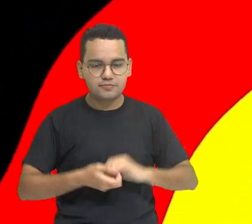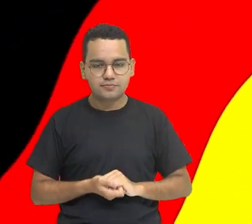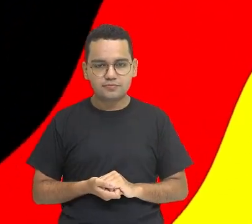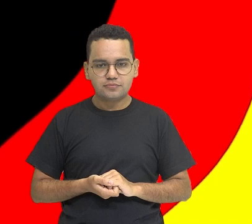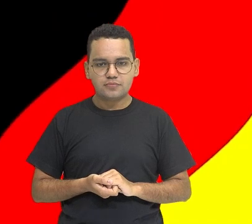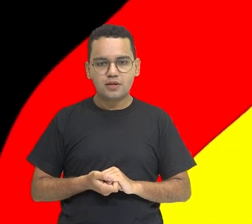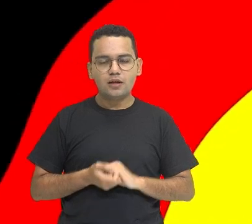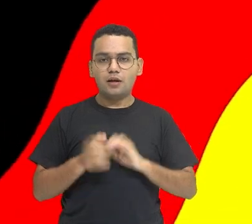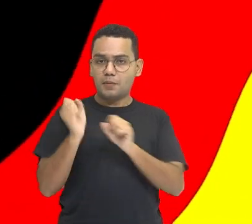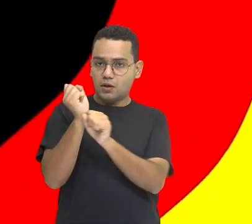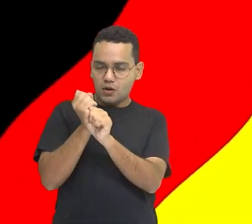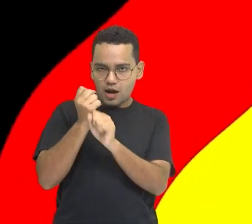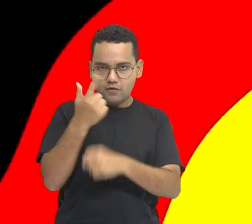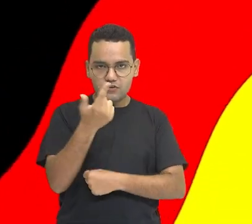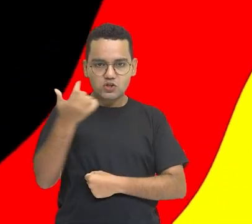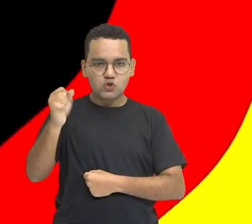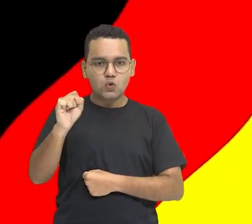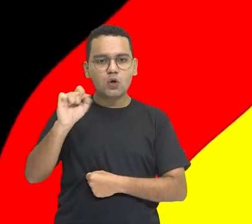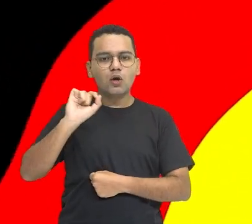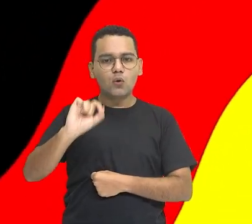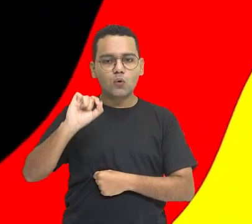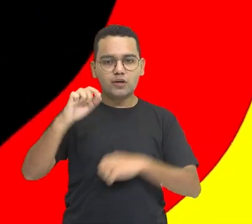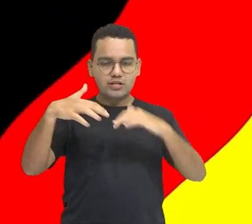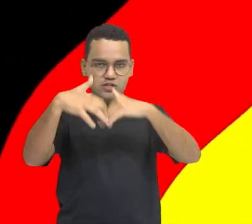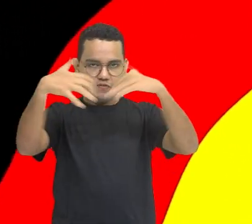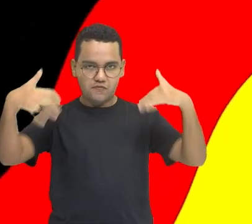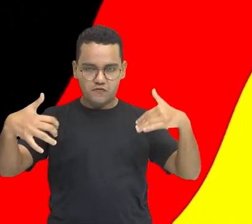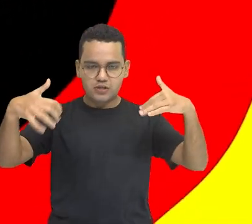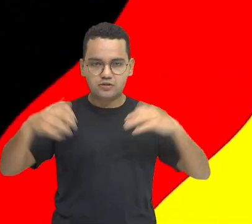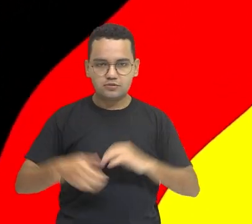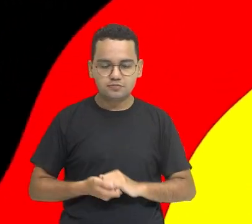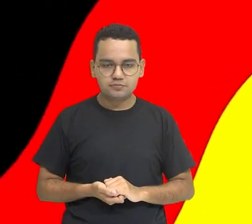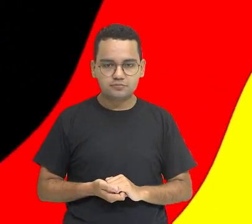dos 28 anos em que o muro dividiu a cidade.